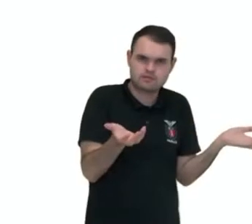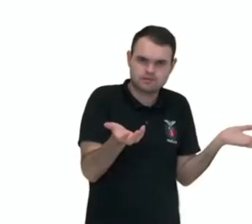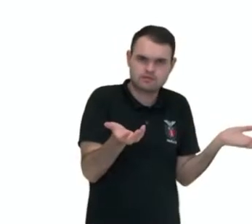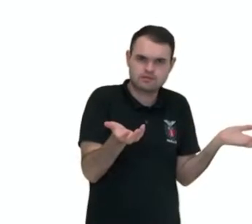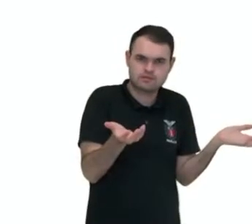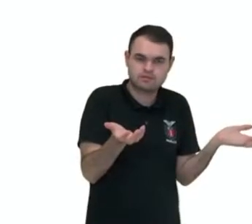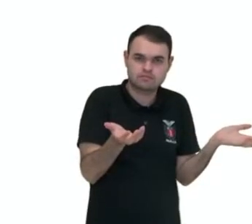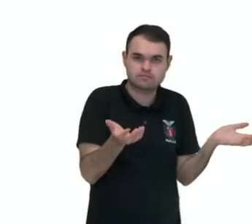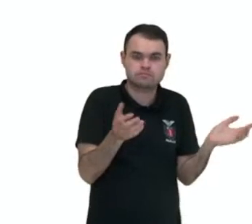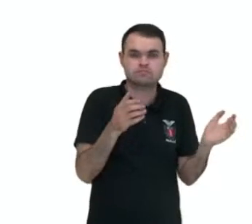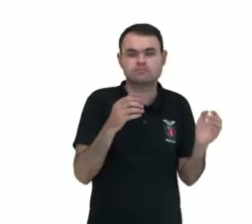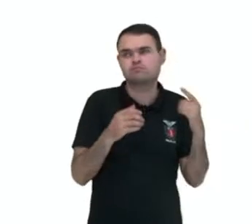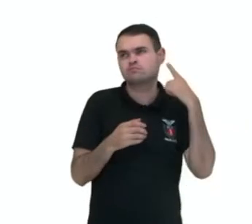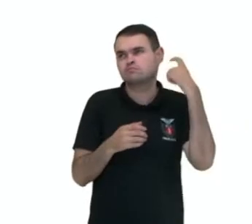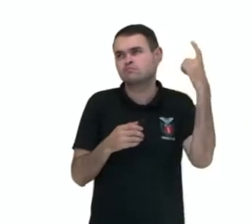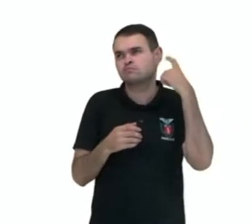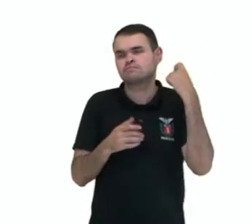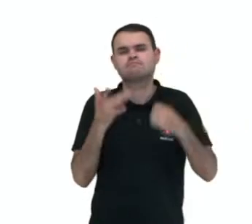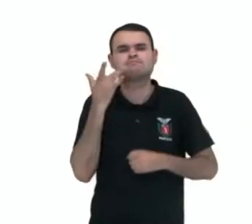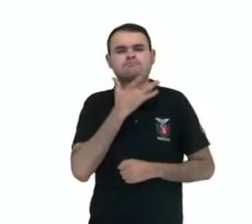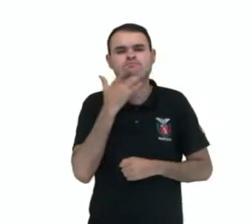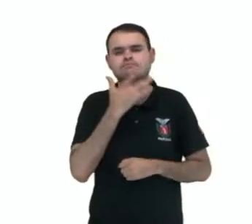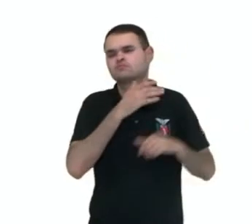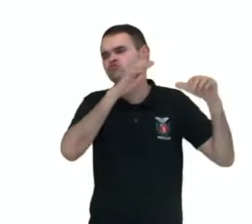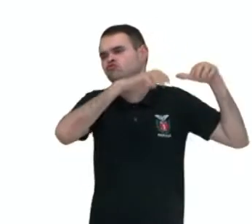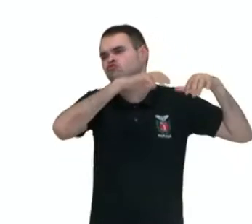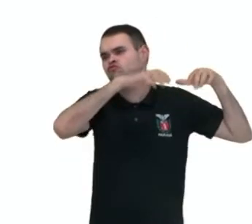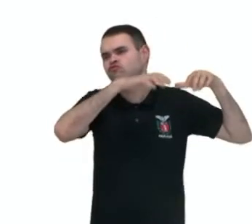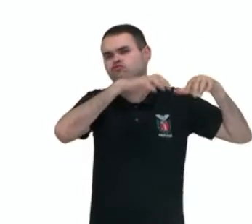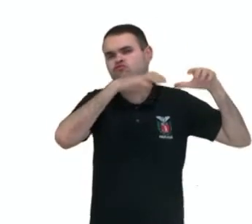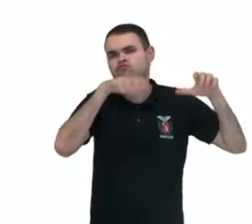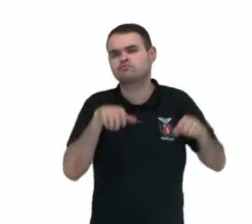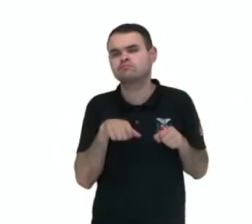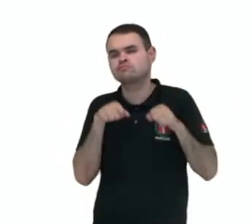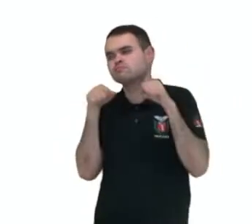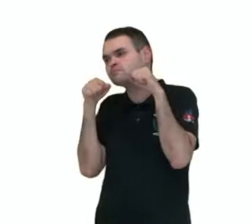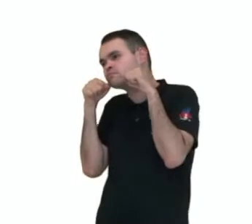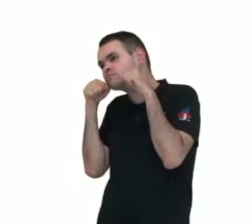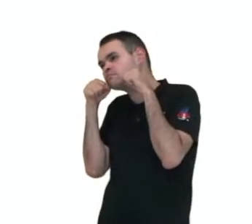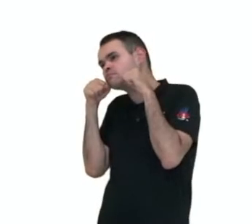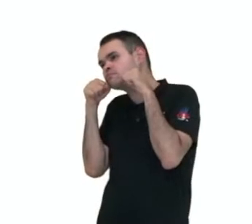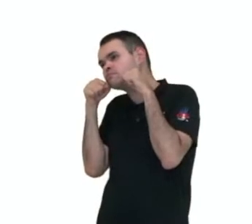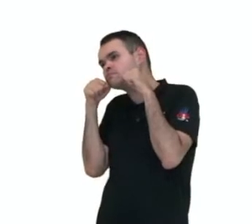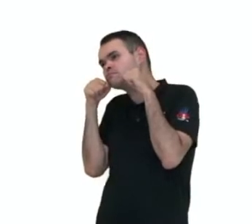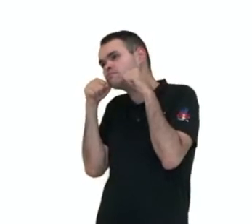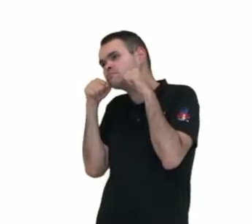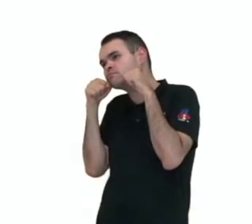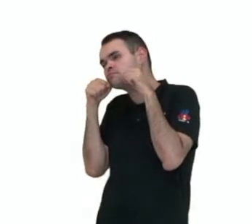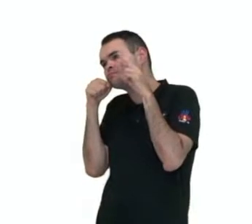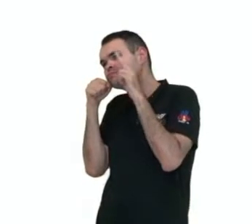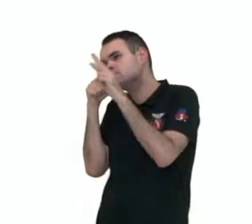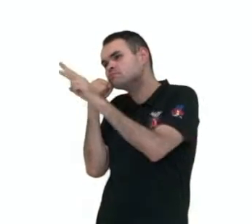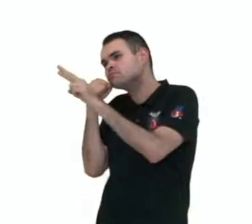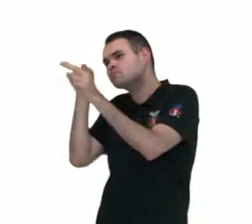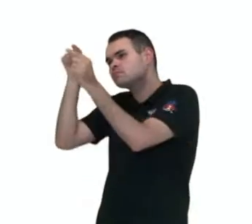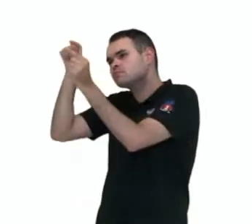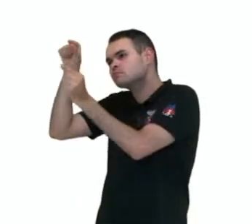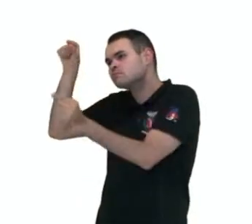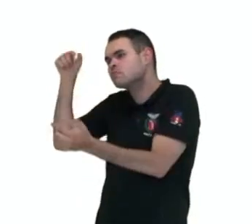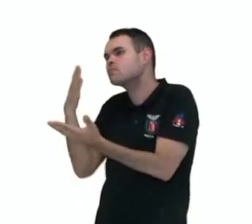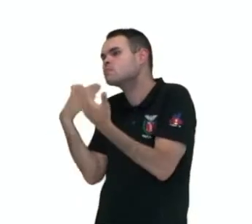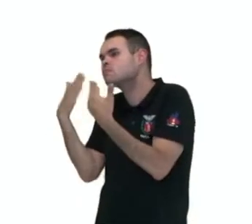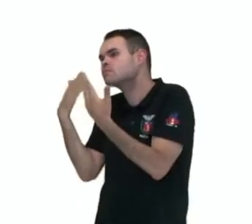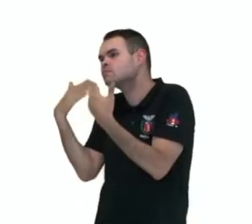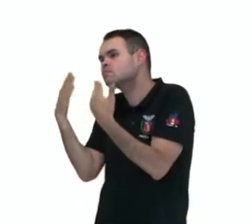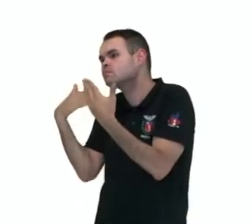barulhinho gostoso que ele ficava ouvindo, enrolado no cobertor, olhando as formigas e conversando com elas. O